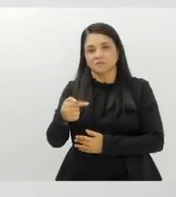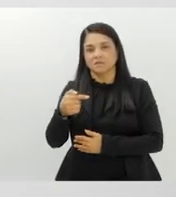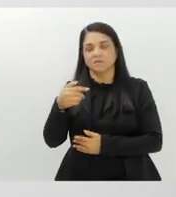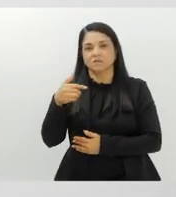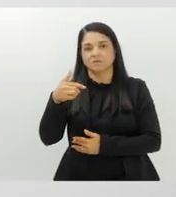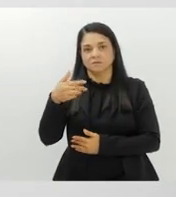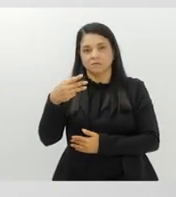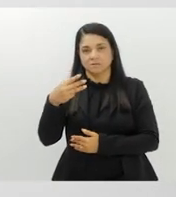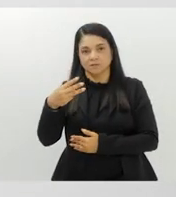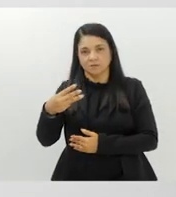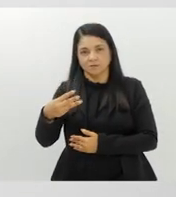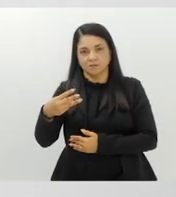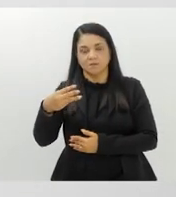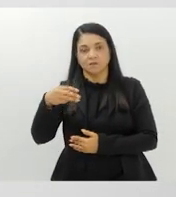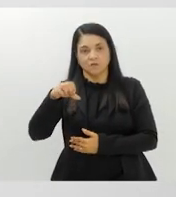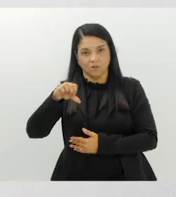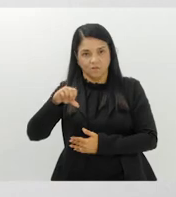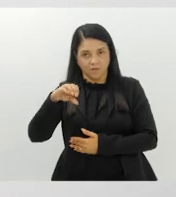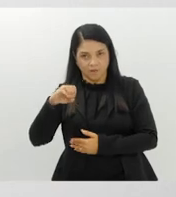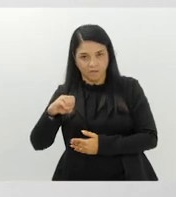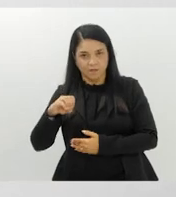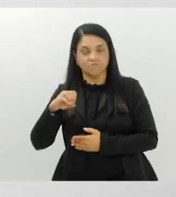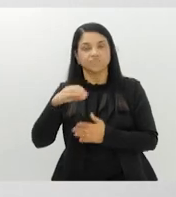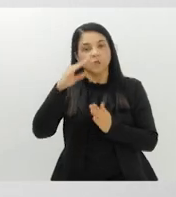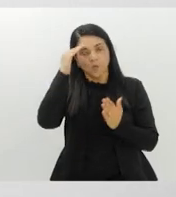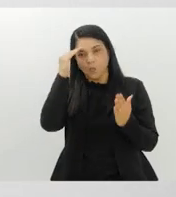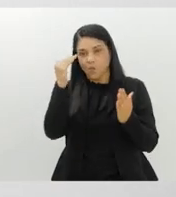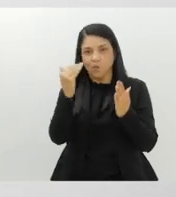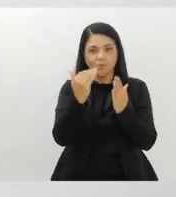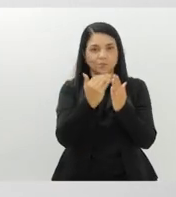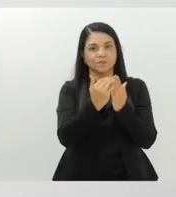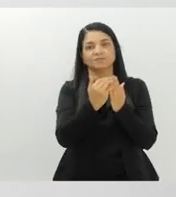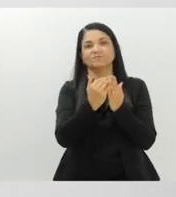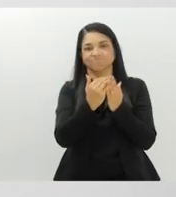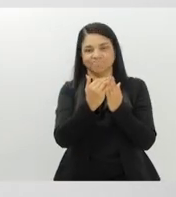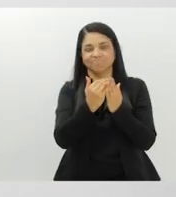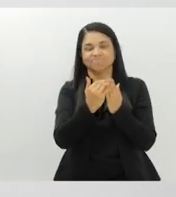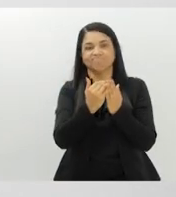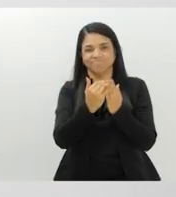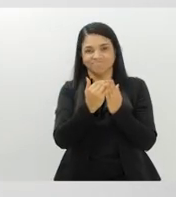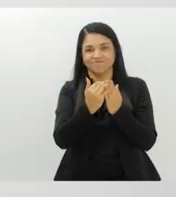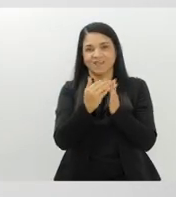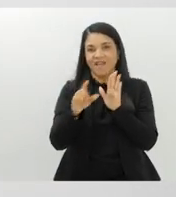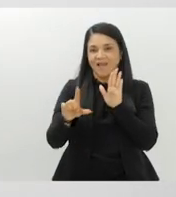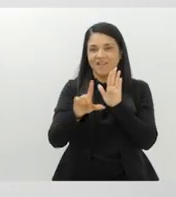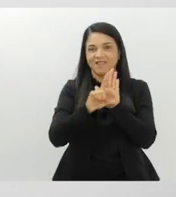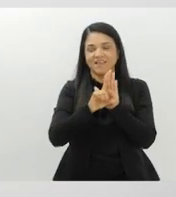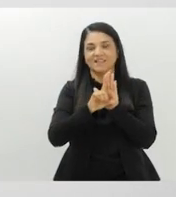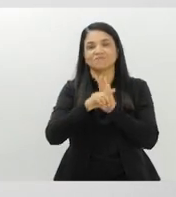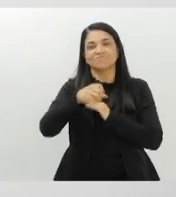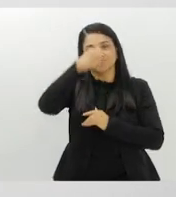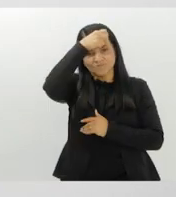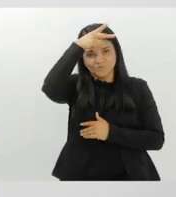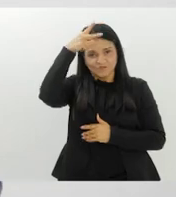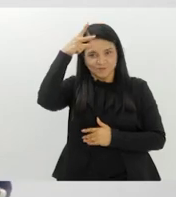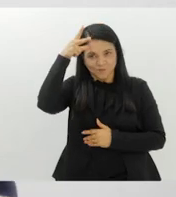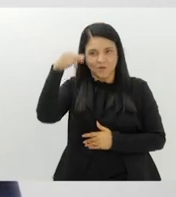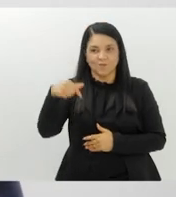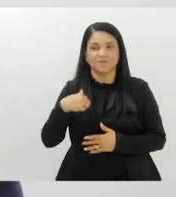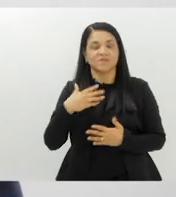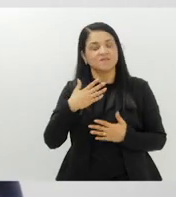2022, cumprindo, portanto, mais um dispositivo legal municipal. Então, gostaria aqui de deixar o meu